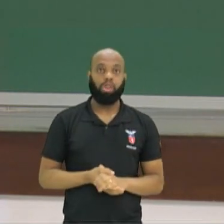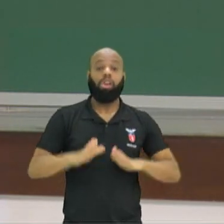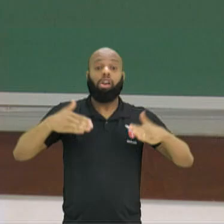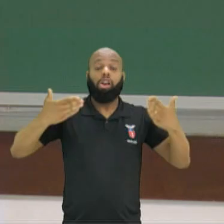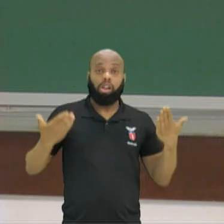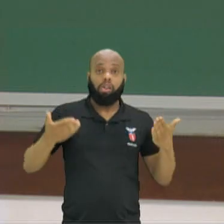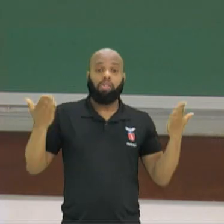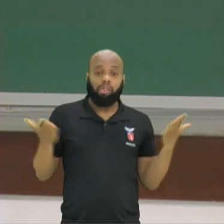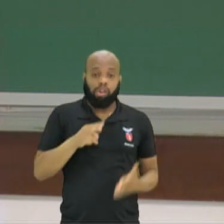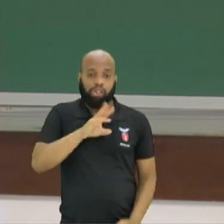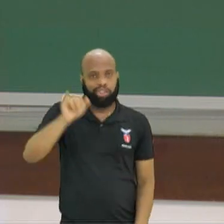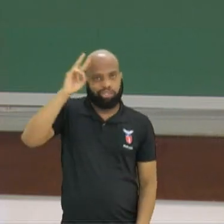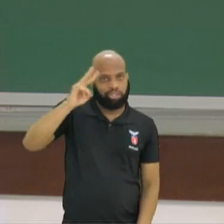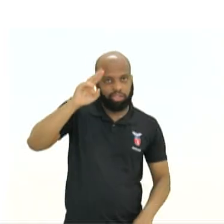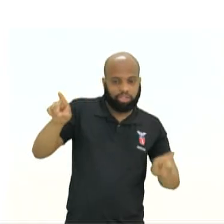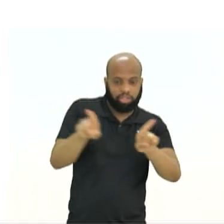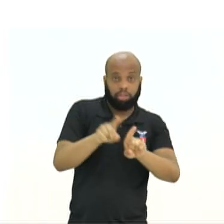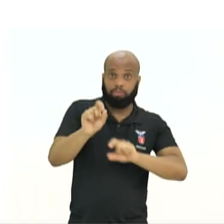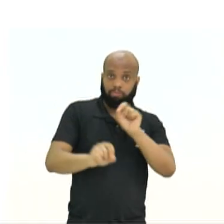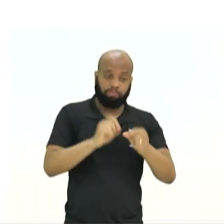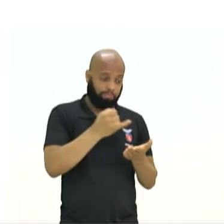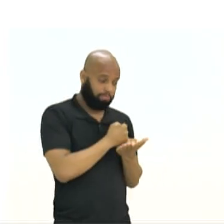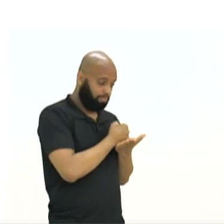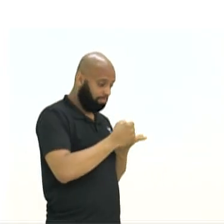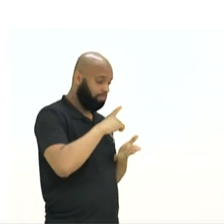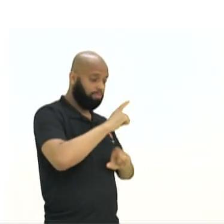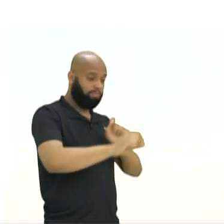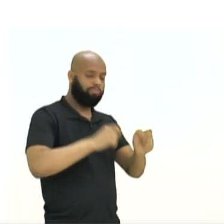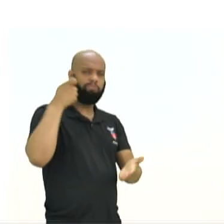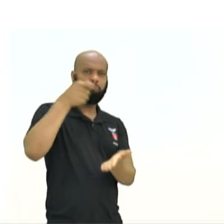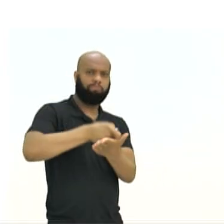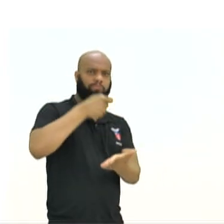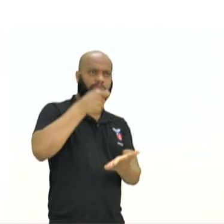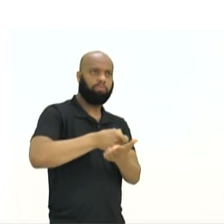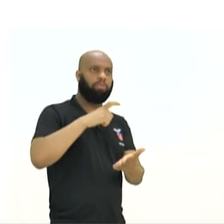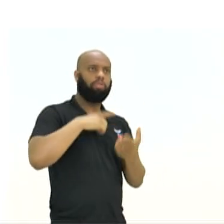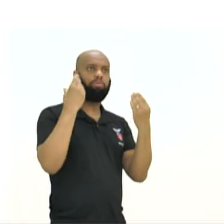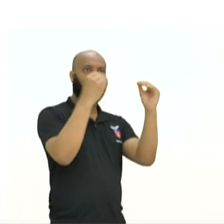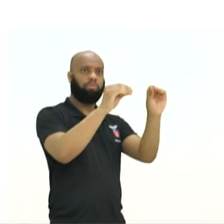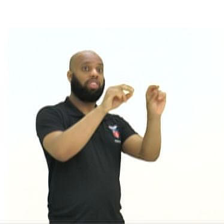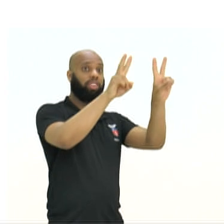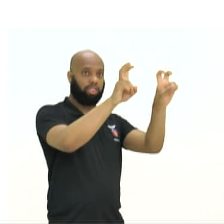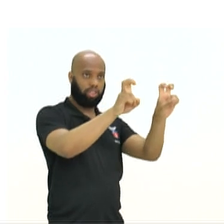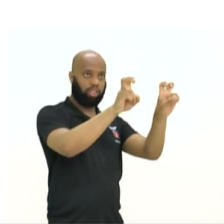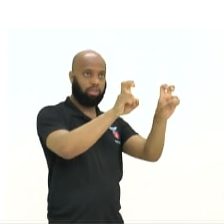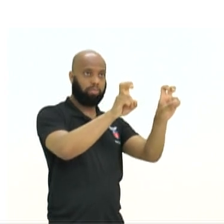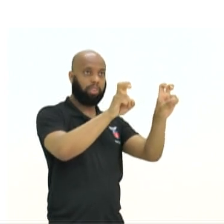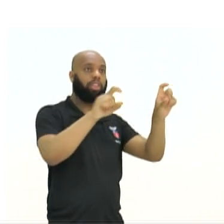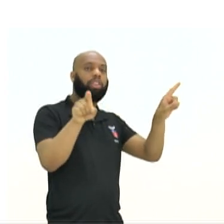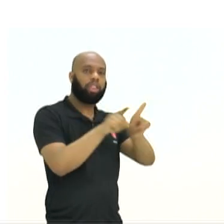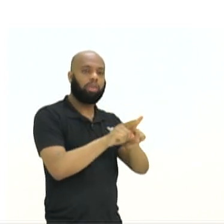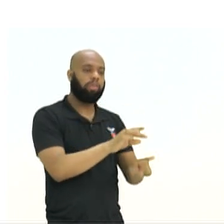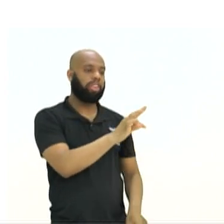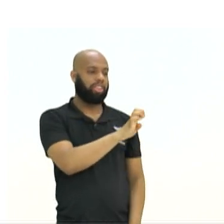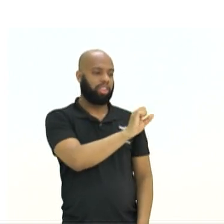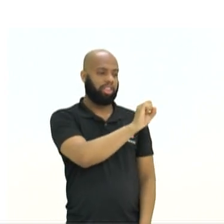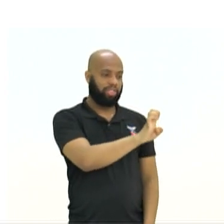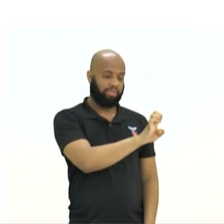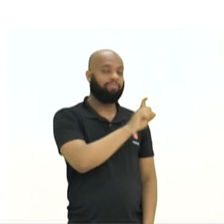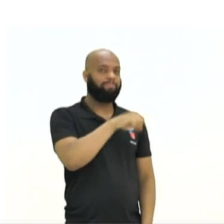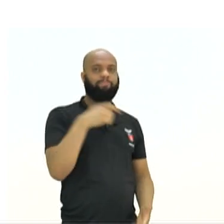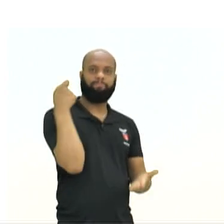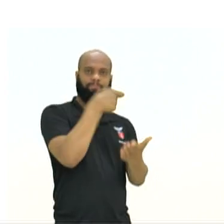Pessoal, ainda vamos relembrar o seguinte, que na introdução eu tenho que obrigatoriamente colocar o tema e a tese, isso é